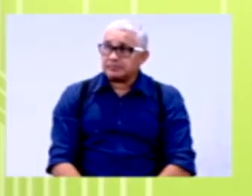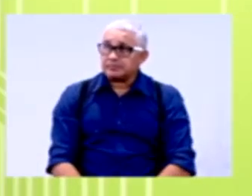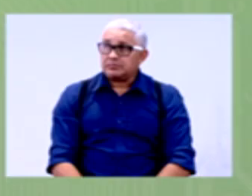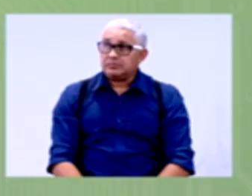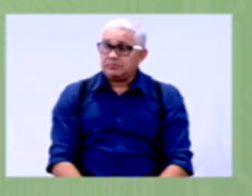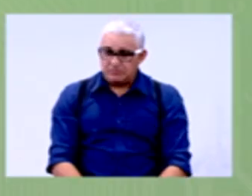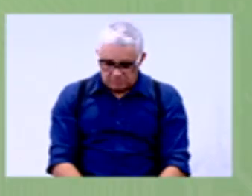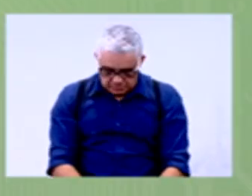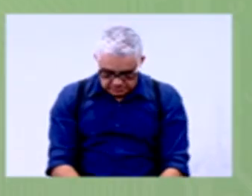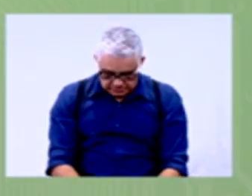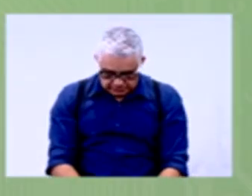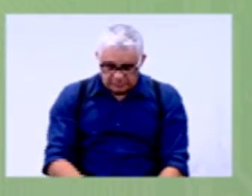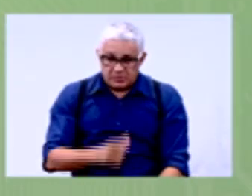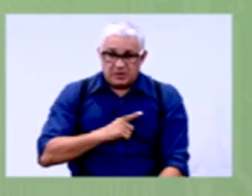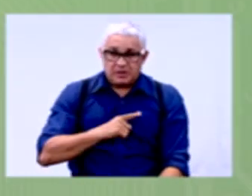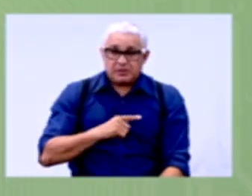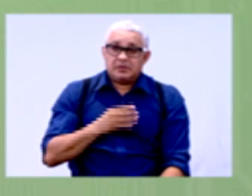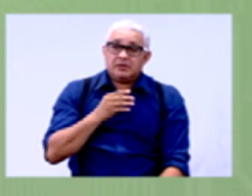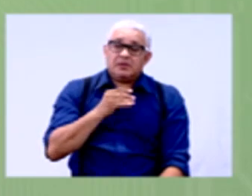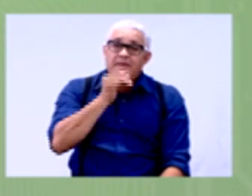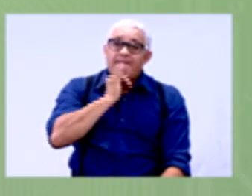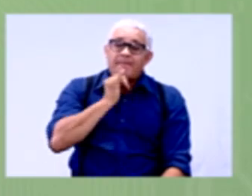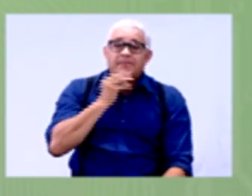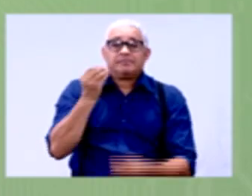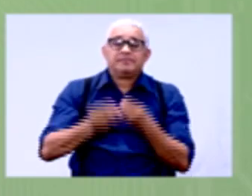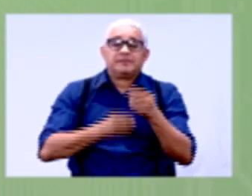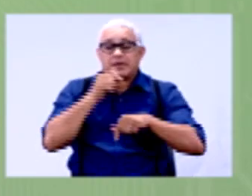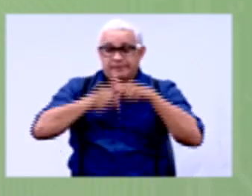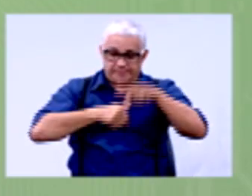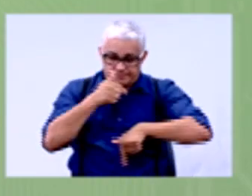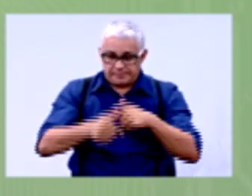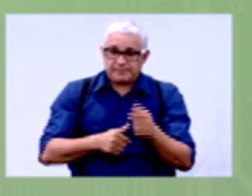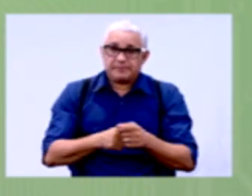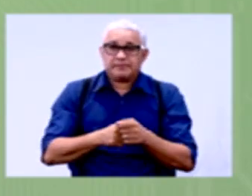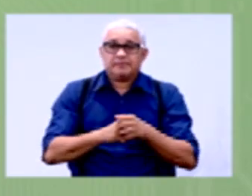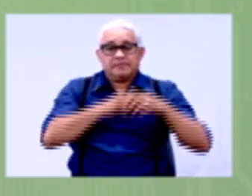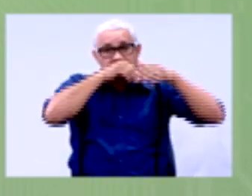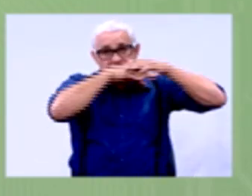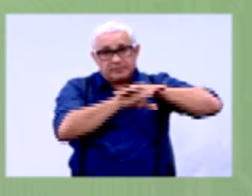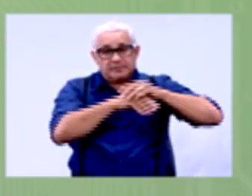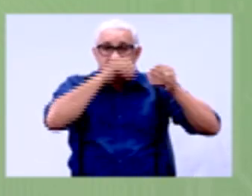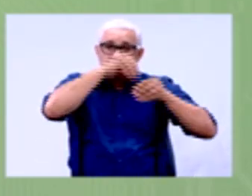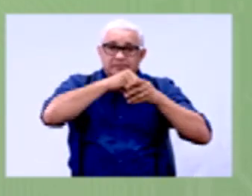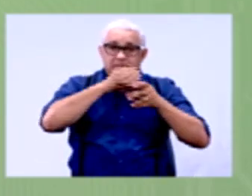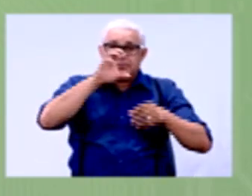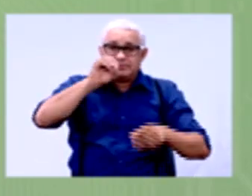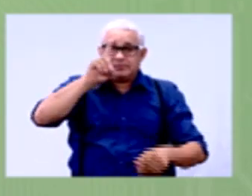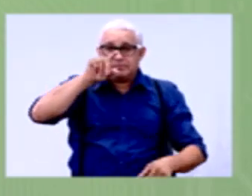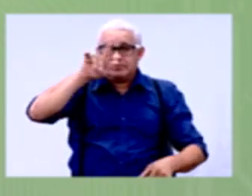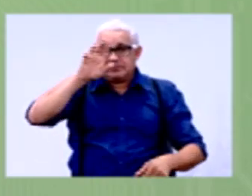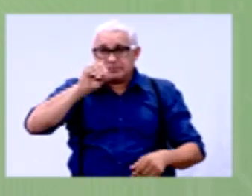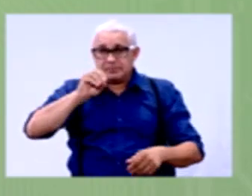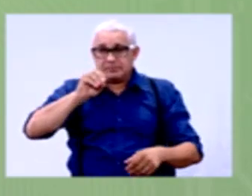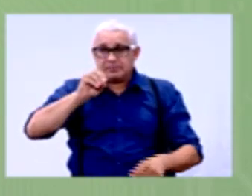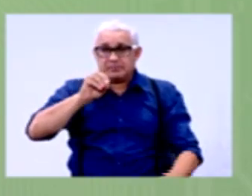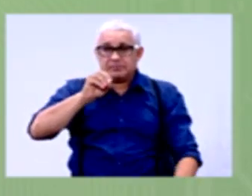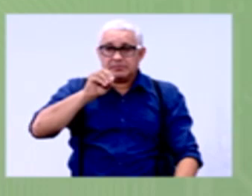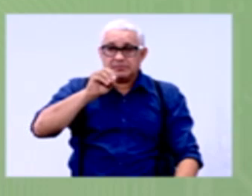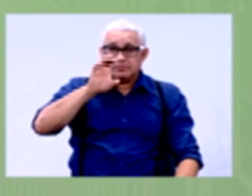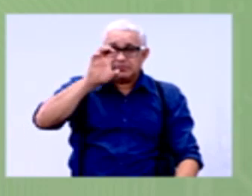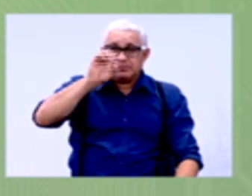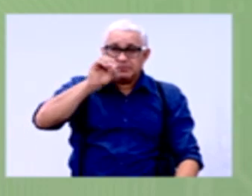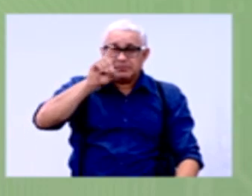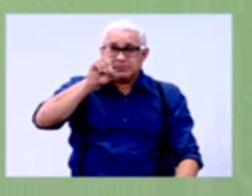Bom, aqui a gente tem um exemplo de como funciona esse armazenamento dentro do nosso código em